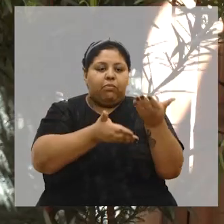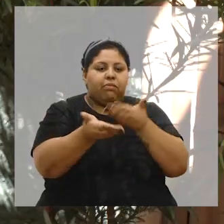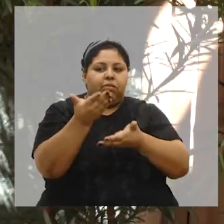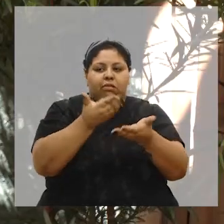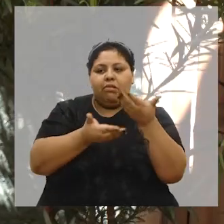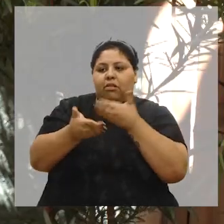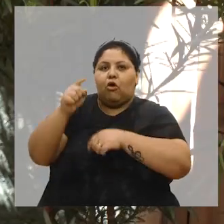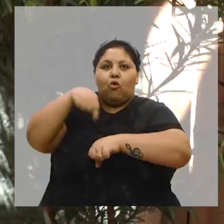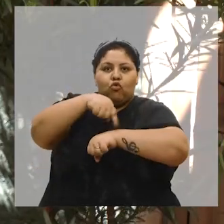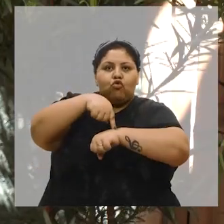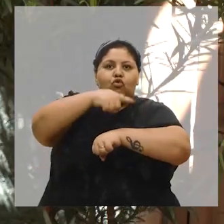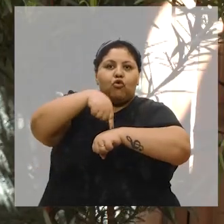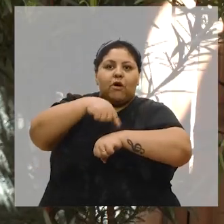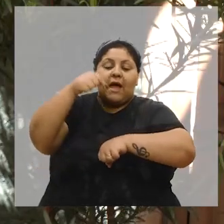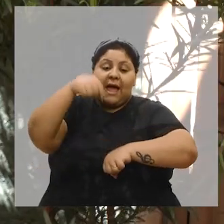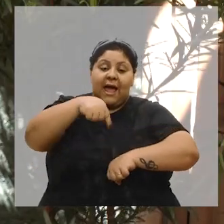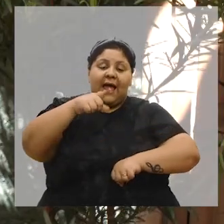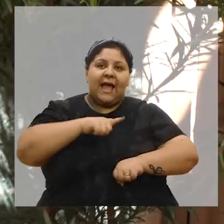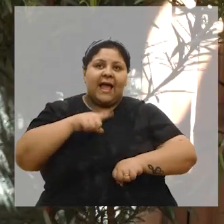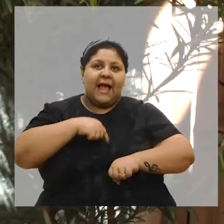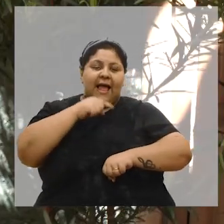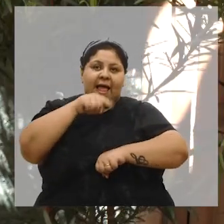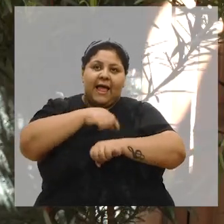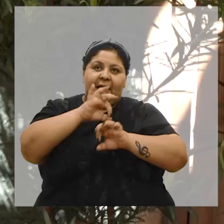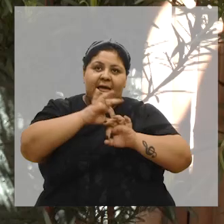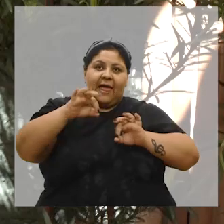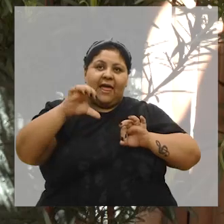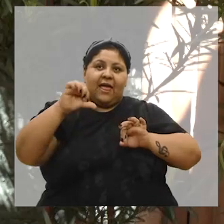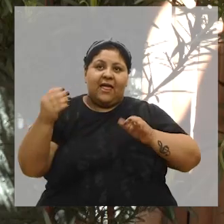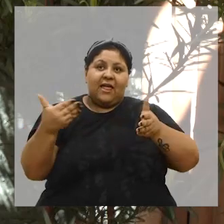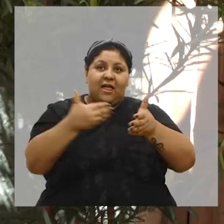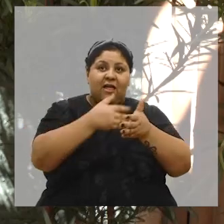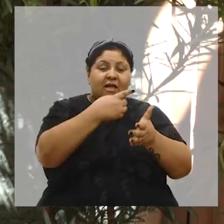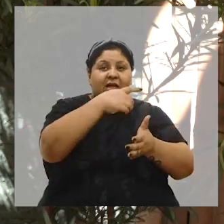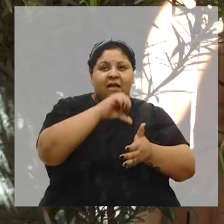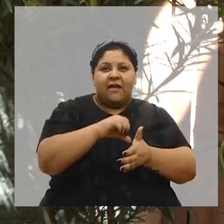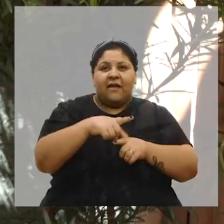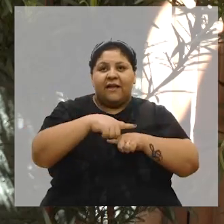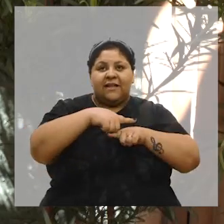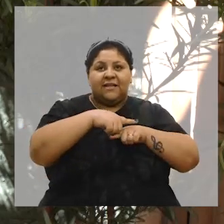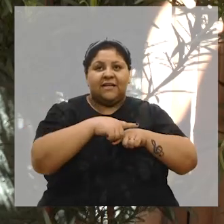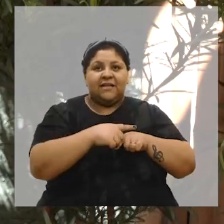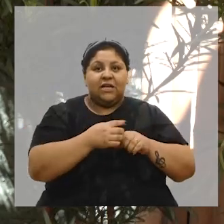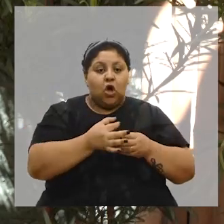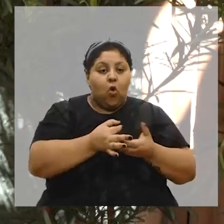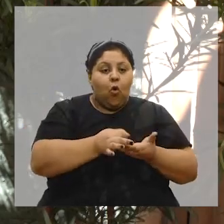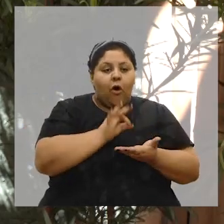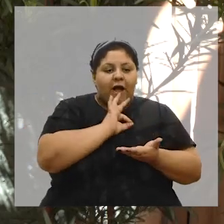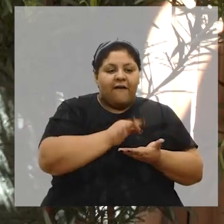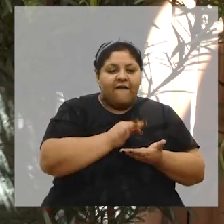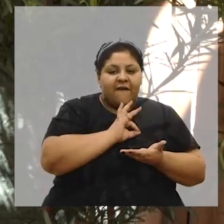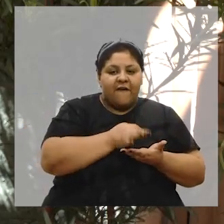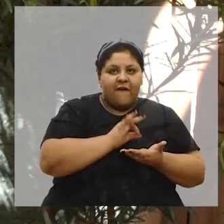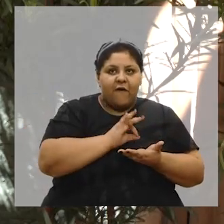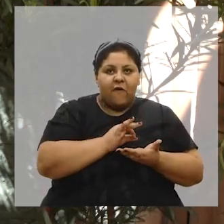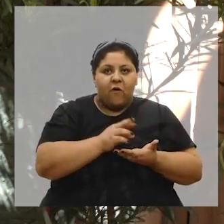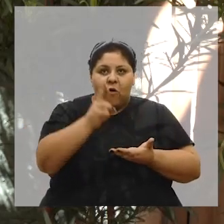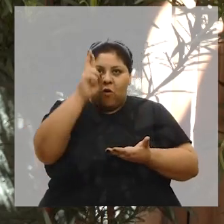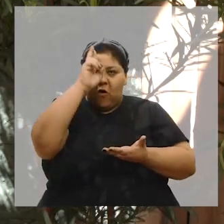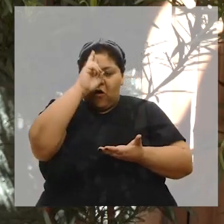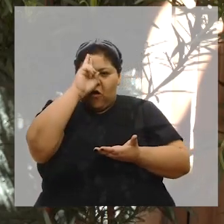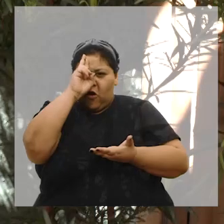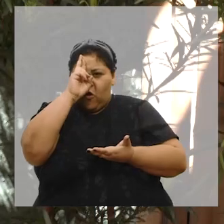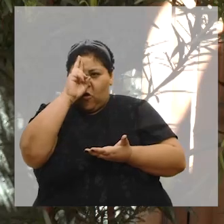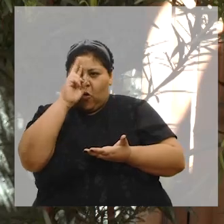Para intercalar os horários, né? Porque aqui a gente tem um horário bem estendido, das 9 às 19, então a gente serve desde o café da manhã,